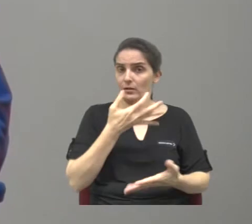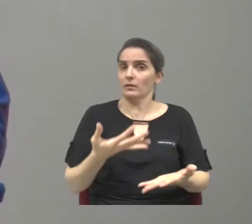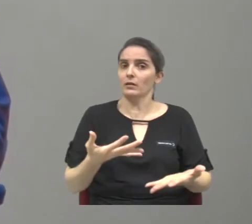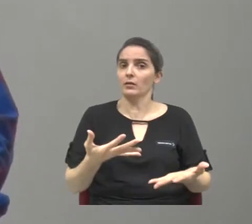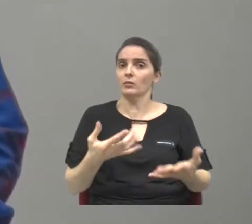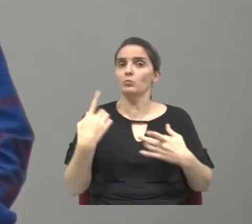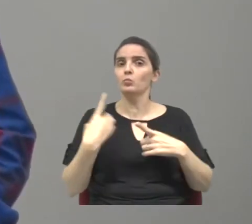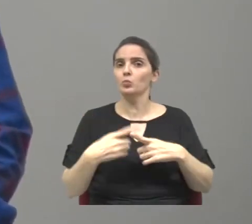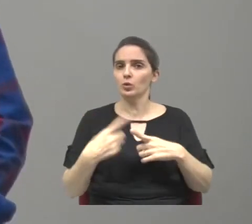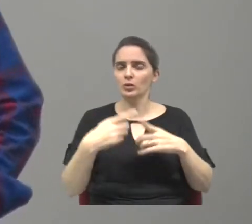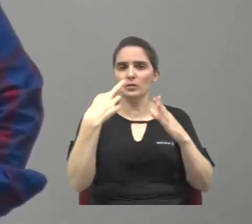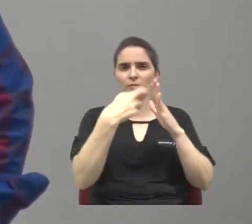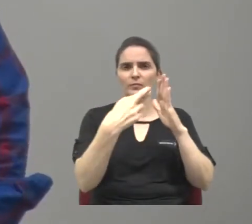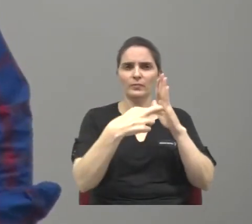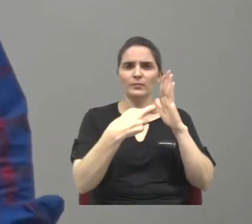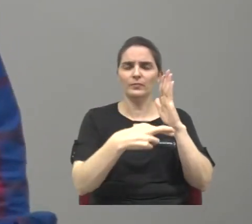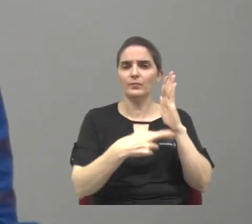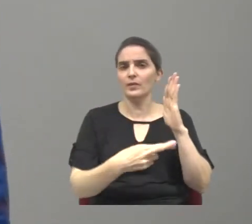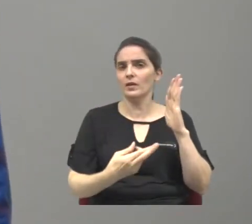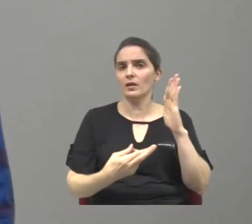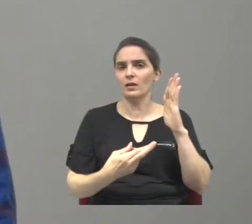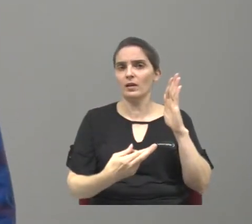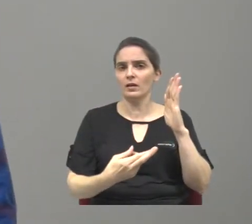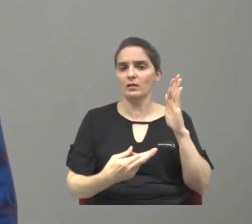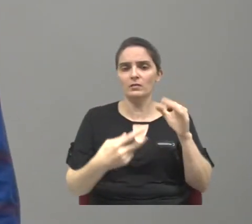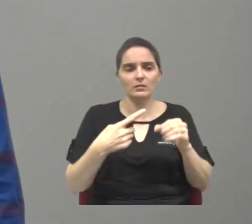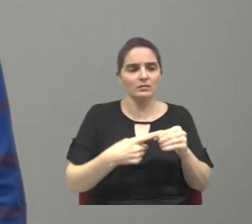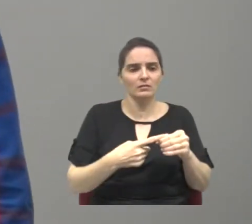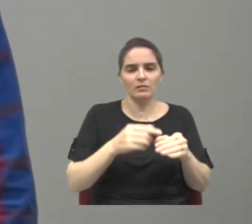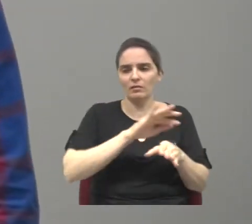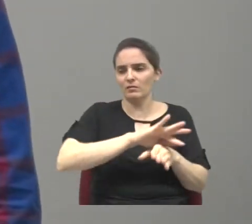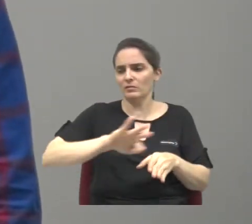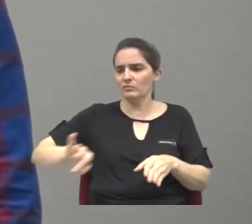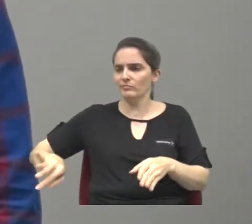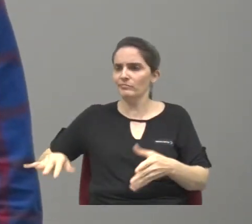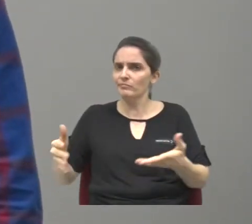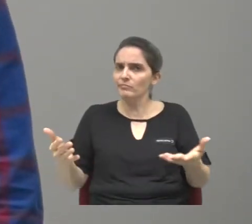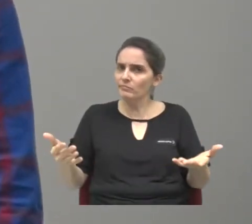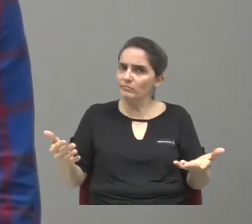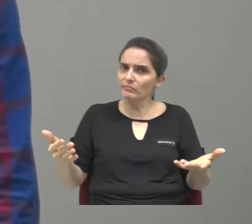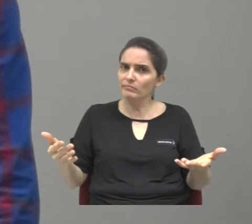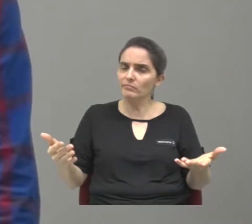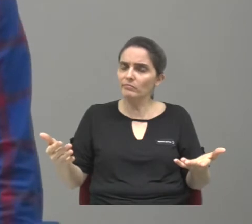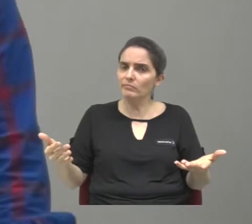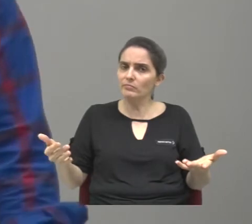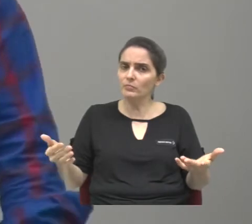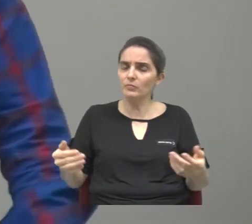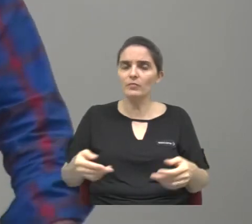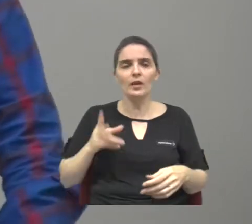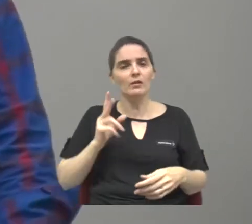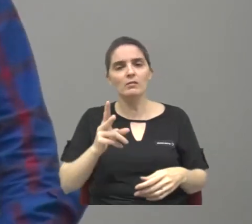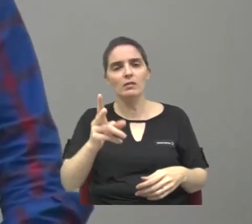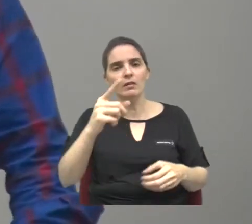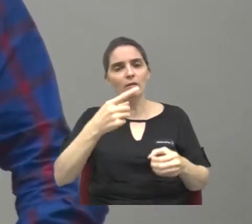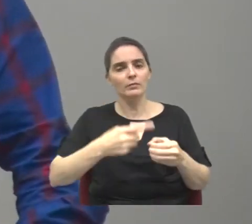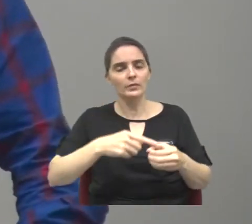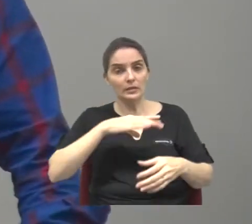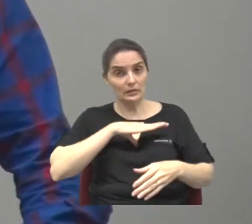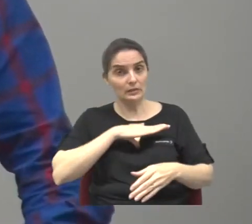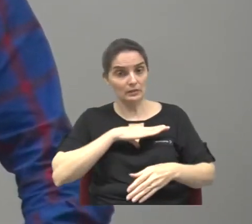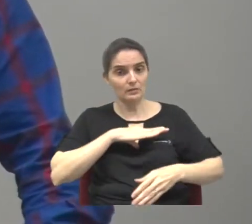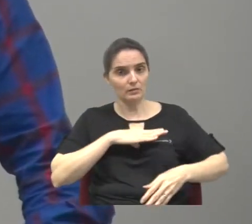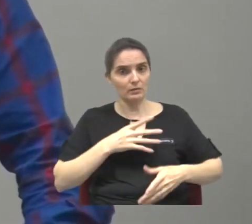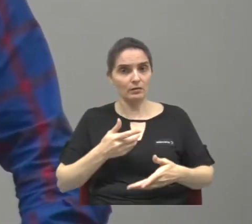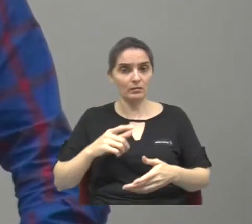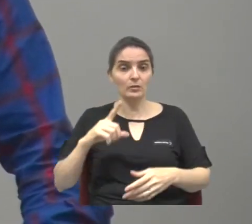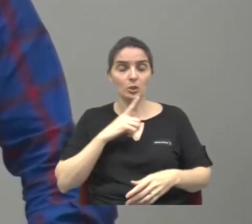previdenciária o município foi deixado de lado. Então, é sempre o município produzindo que temos grandes indústrias